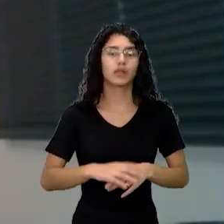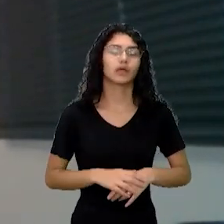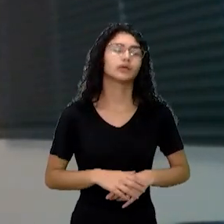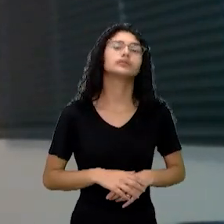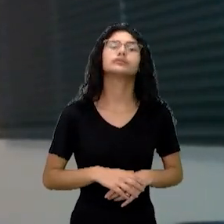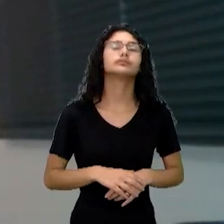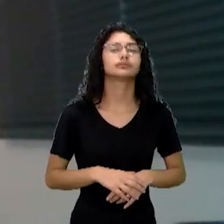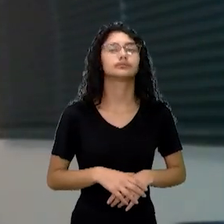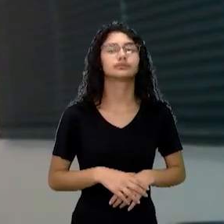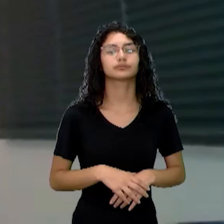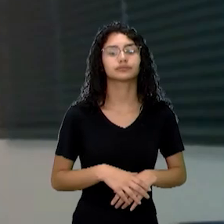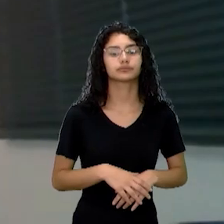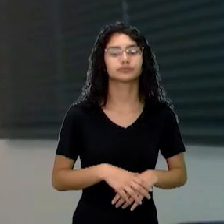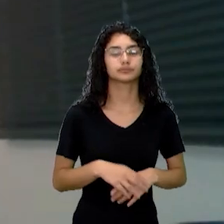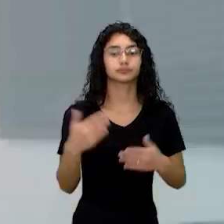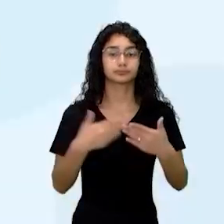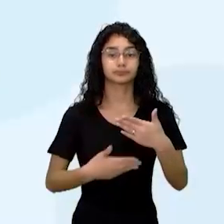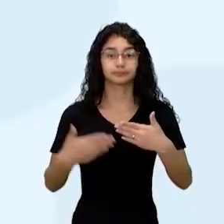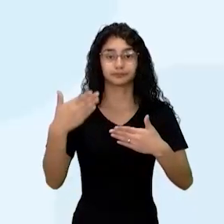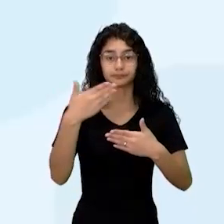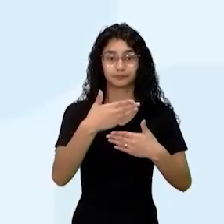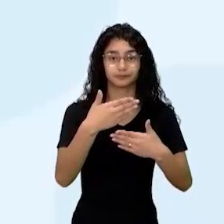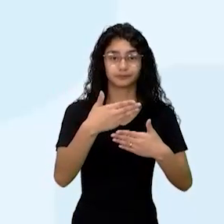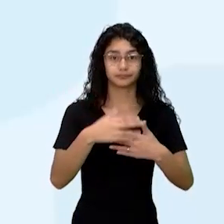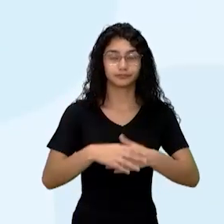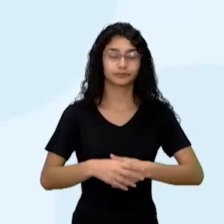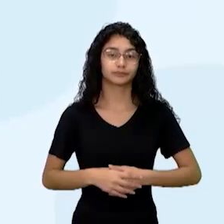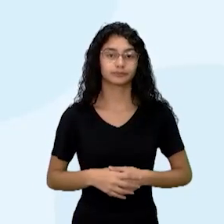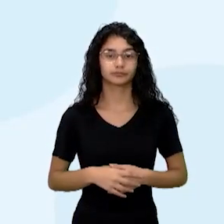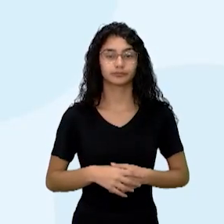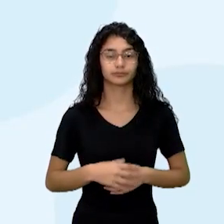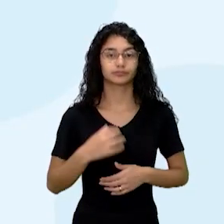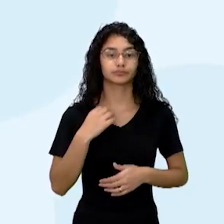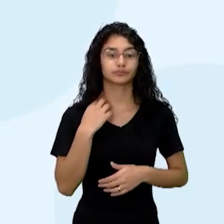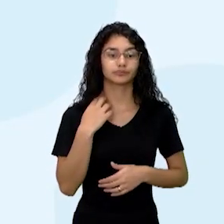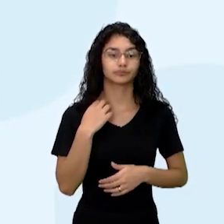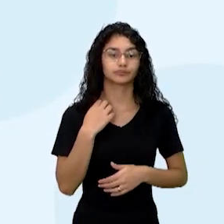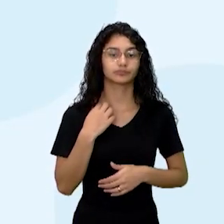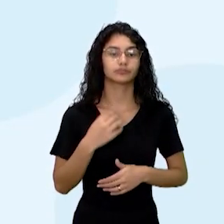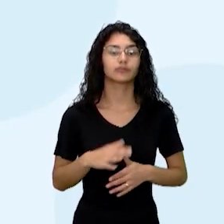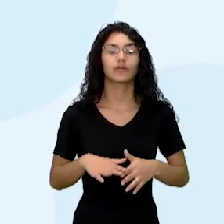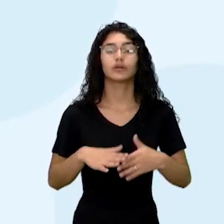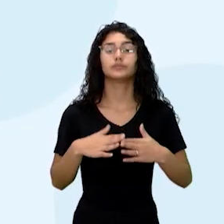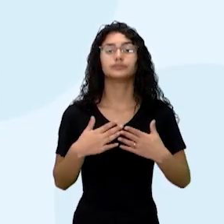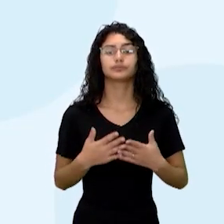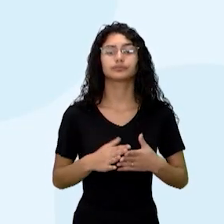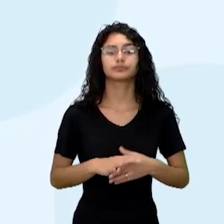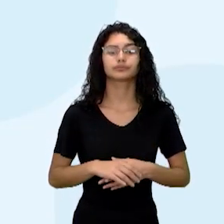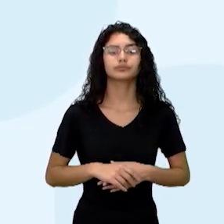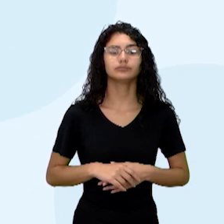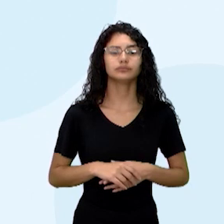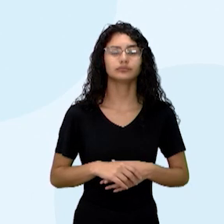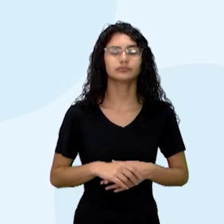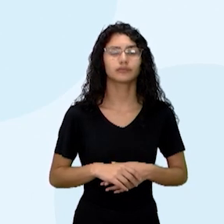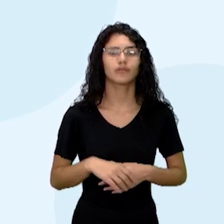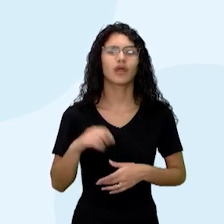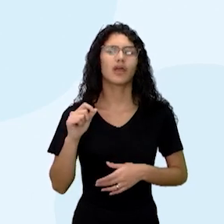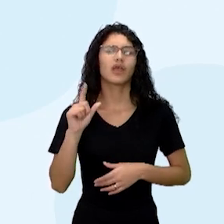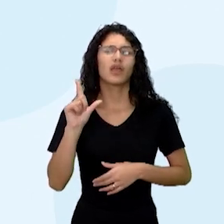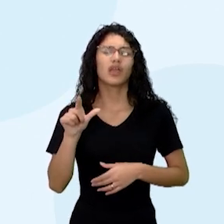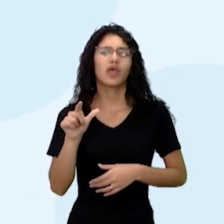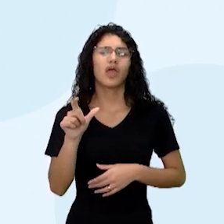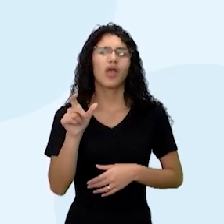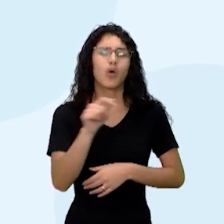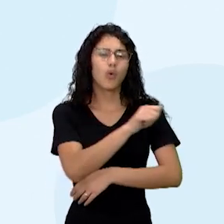minha fala. Pode passar o próximo, por favor. Bom, quem são, então, os estudantes com altas habilidades